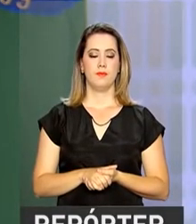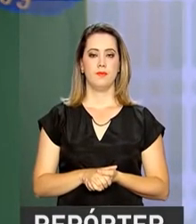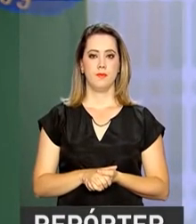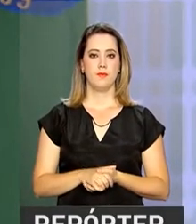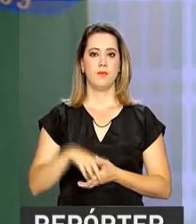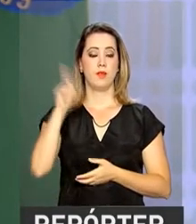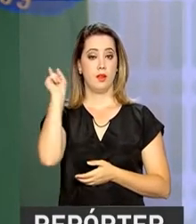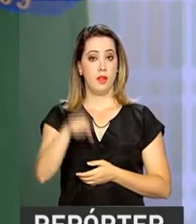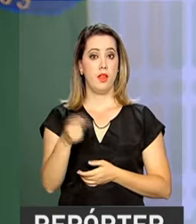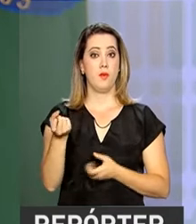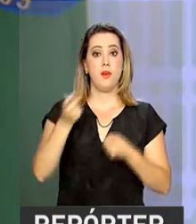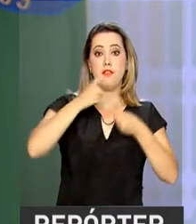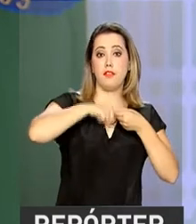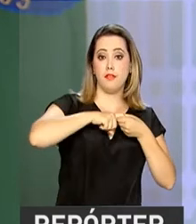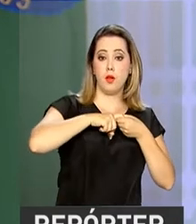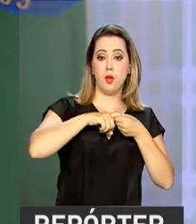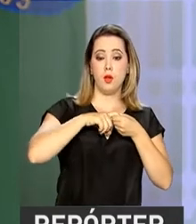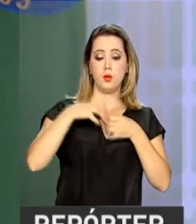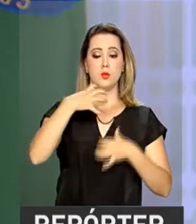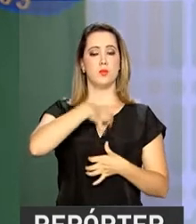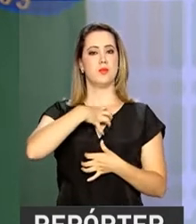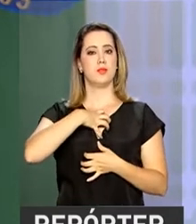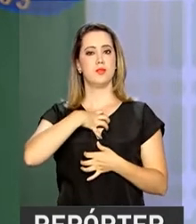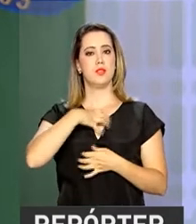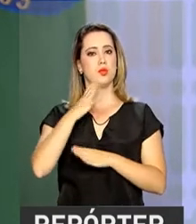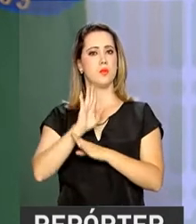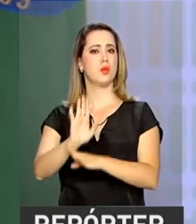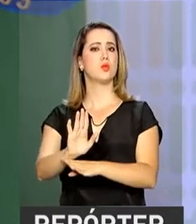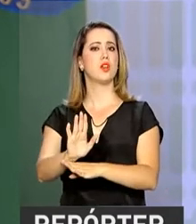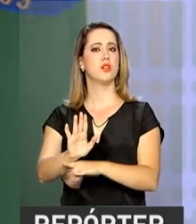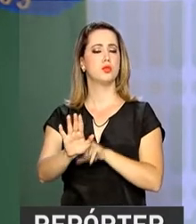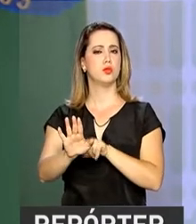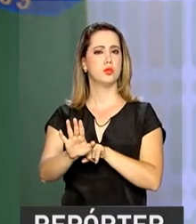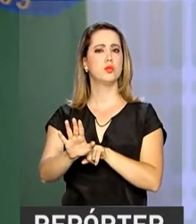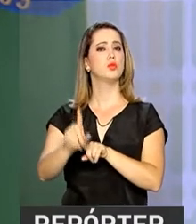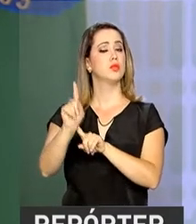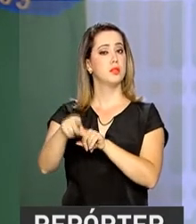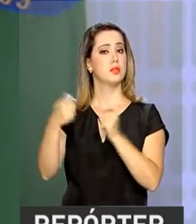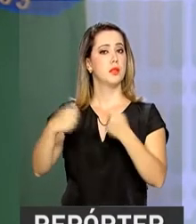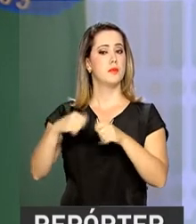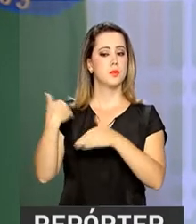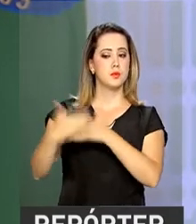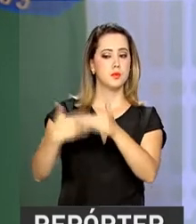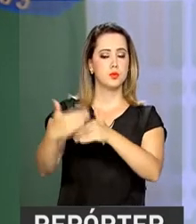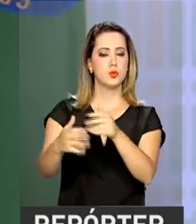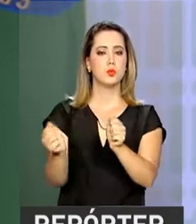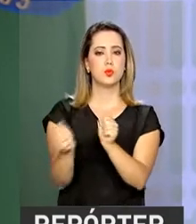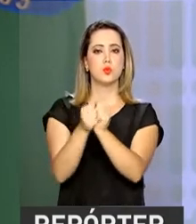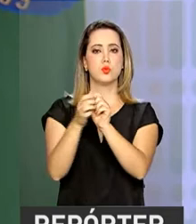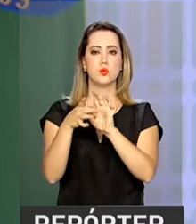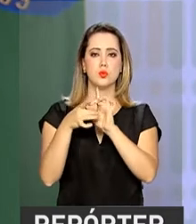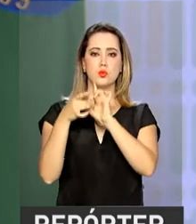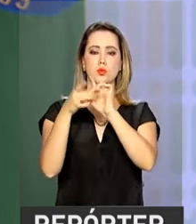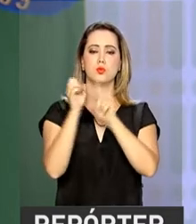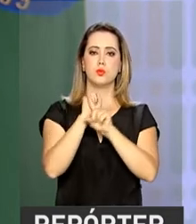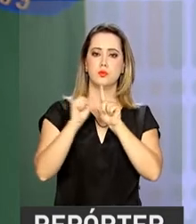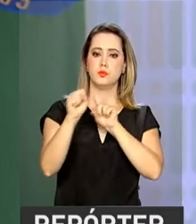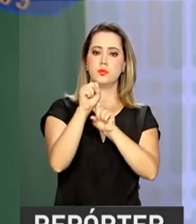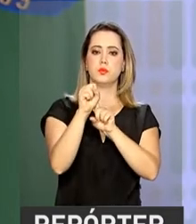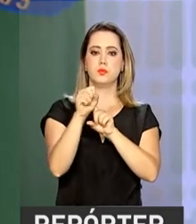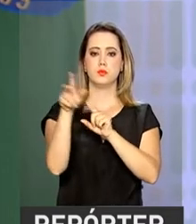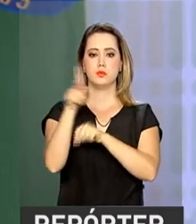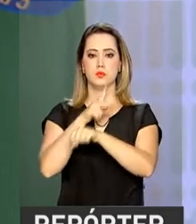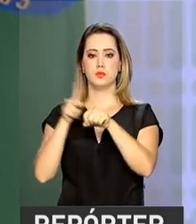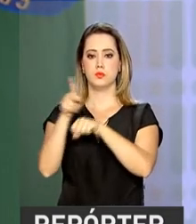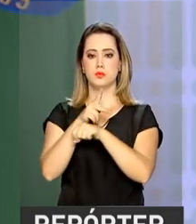fundamento da solidariedade, ao que é essencial para avançarmos juntos como sociedade, como